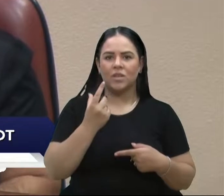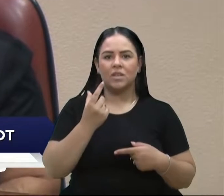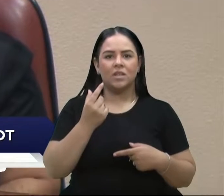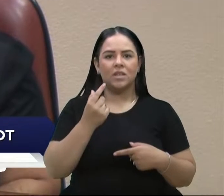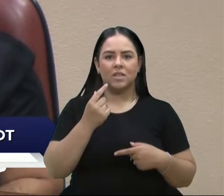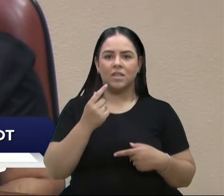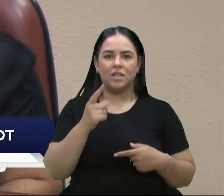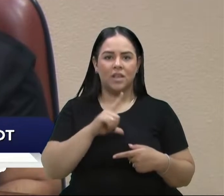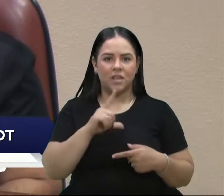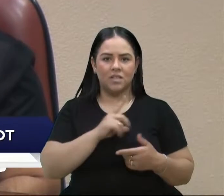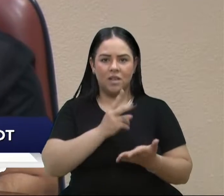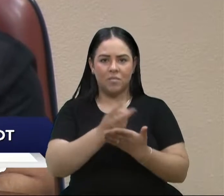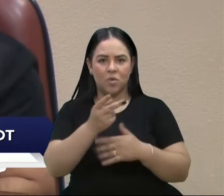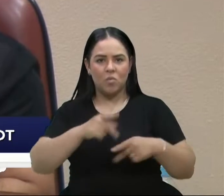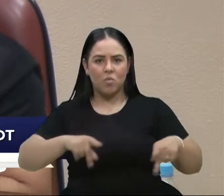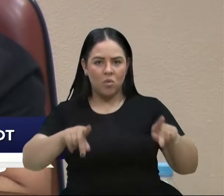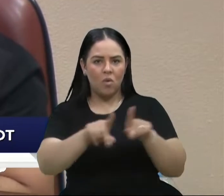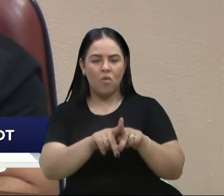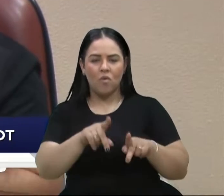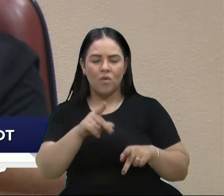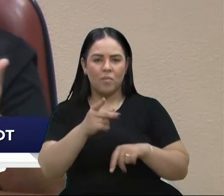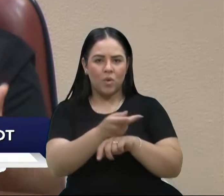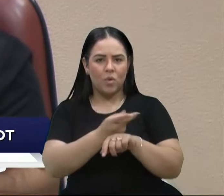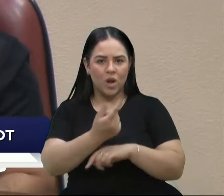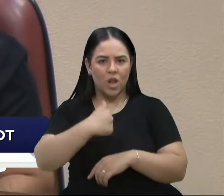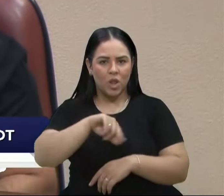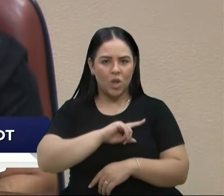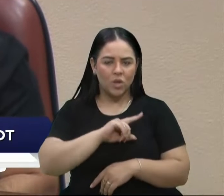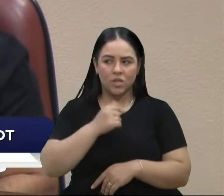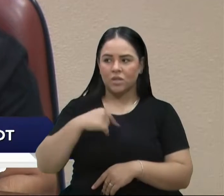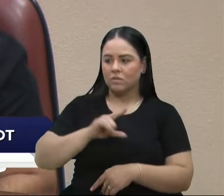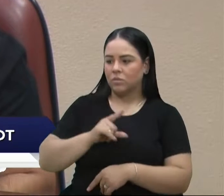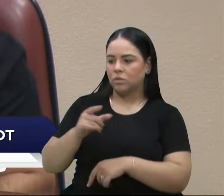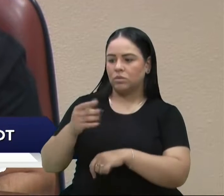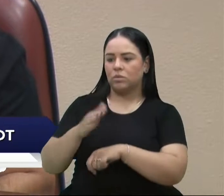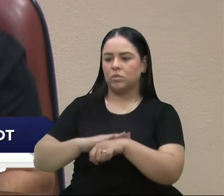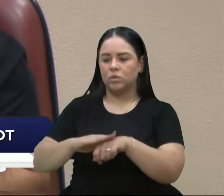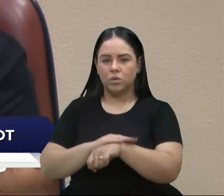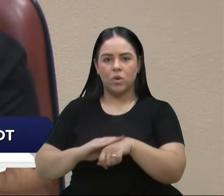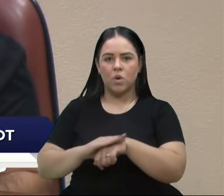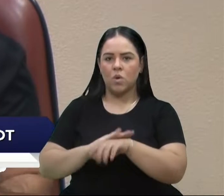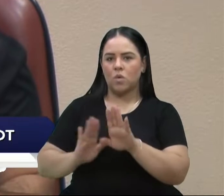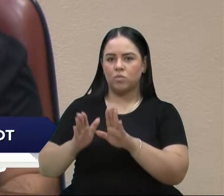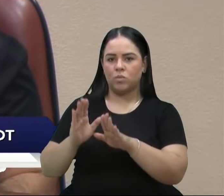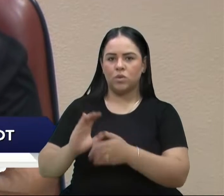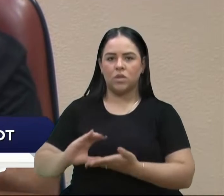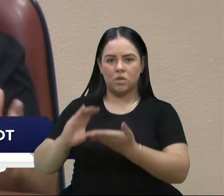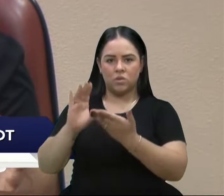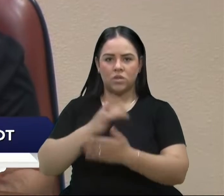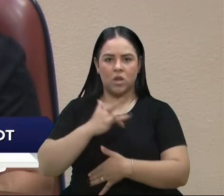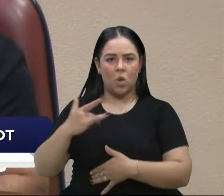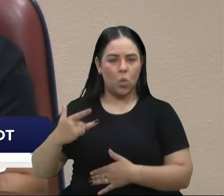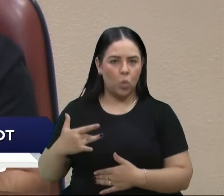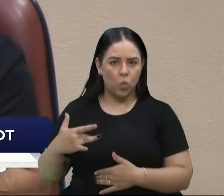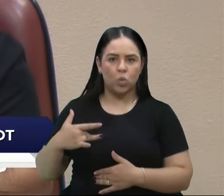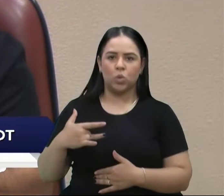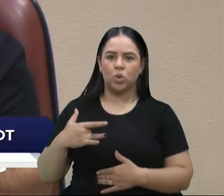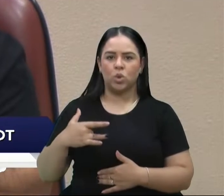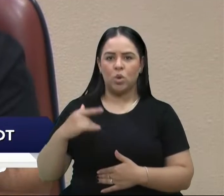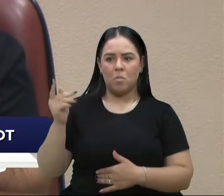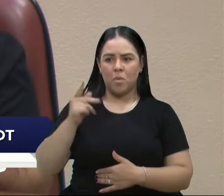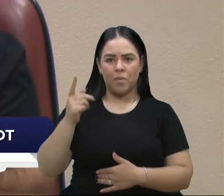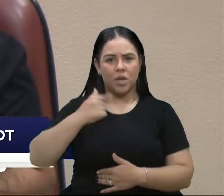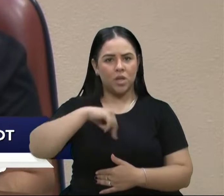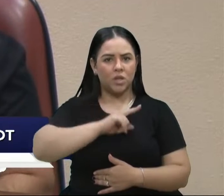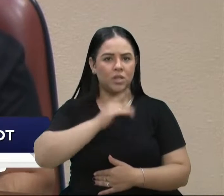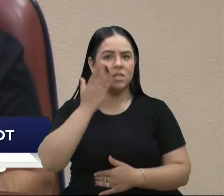recorrem a nós, e a gente procura o Conselho de Saúde, procura os teus colegas, mesma coisa a Cleiciane, Pompeia, e a